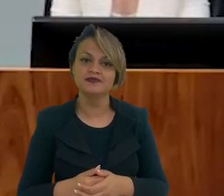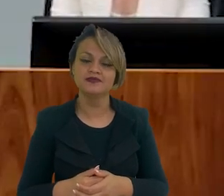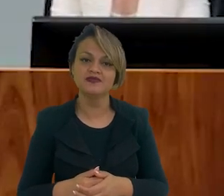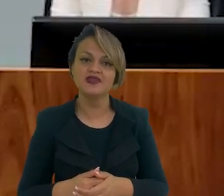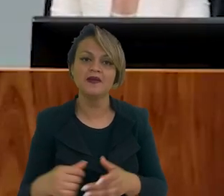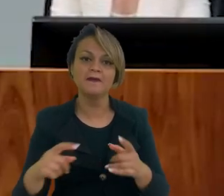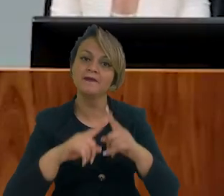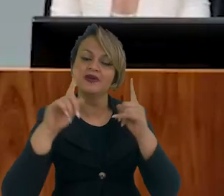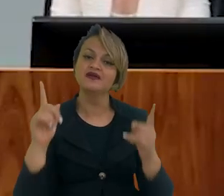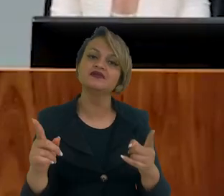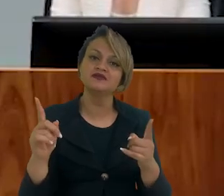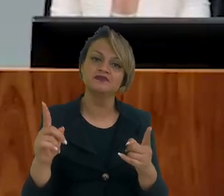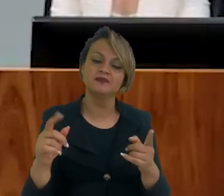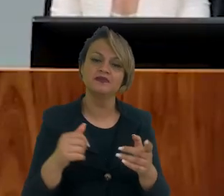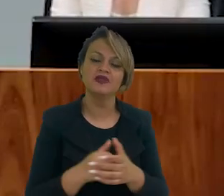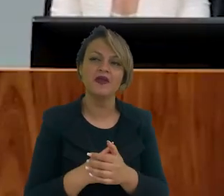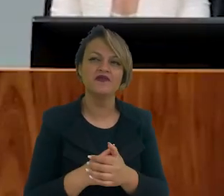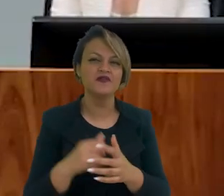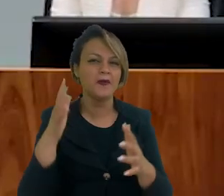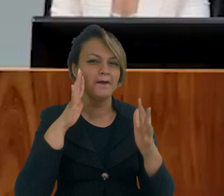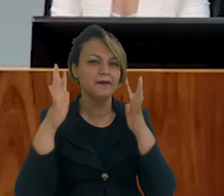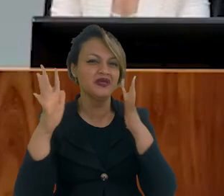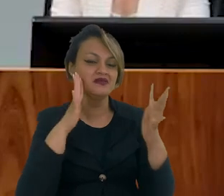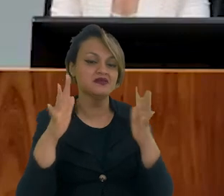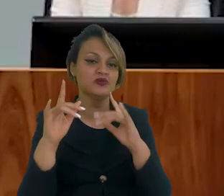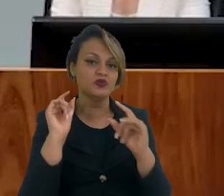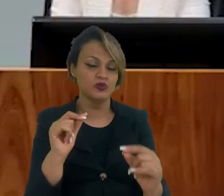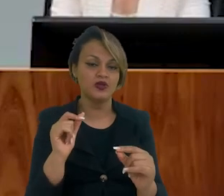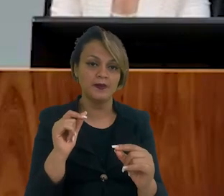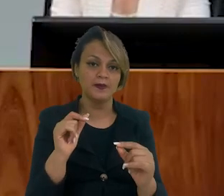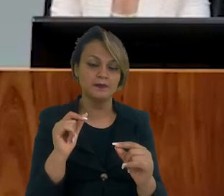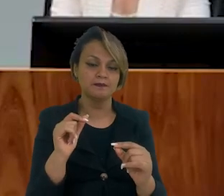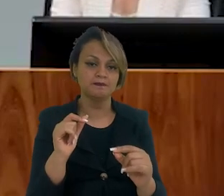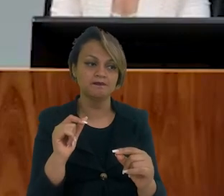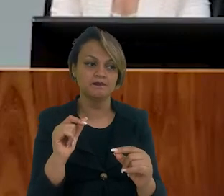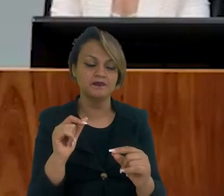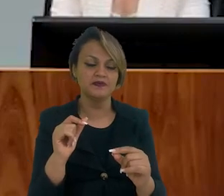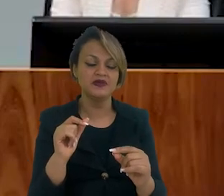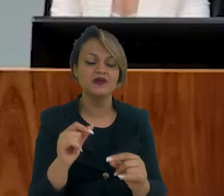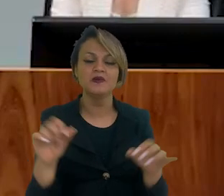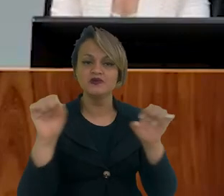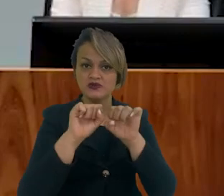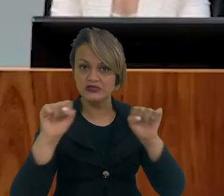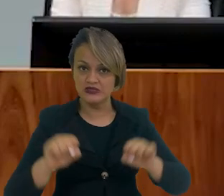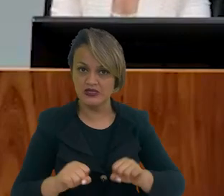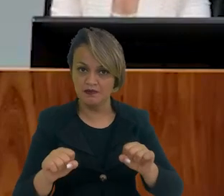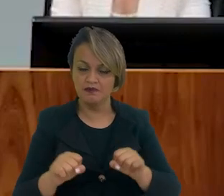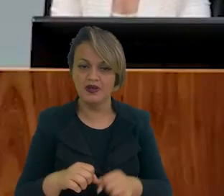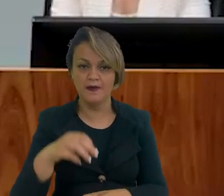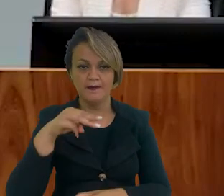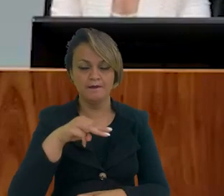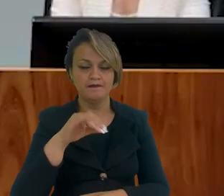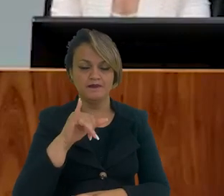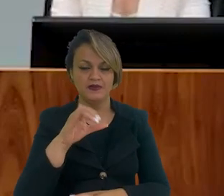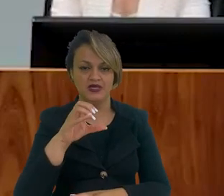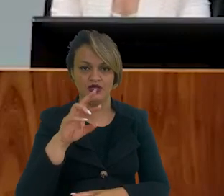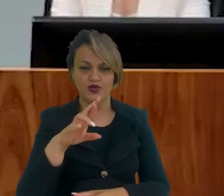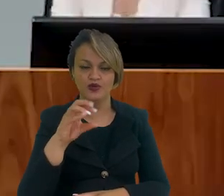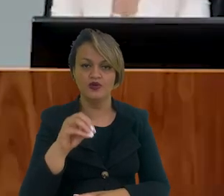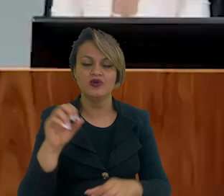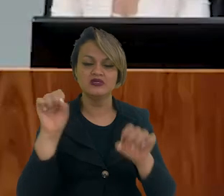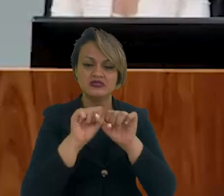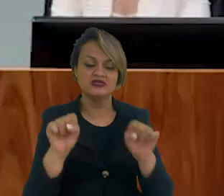Nem dizer né mas eu fico pensando no seguinte né